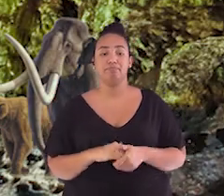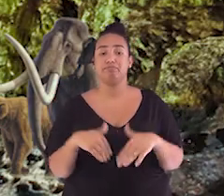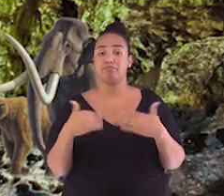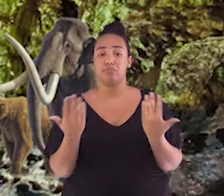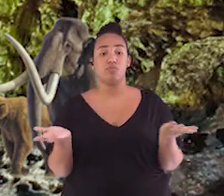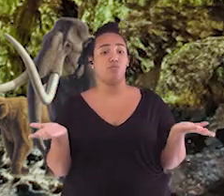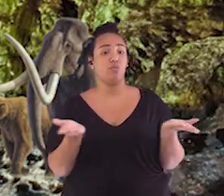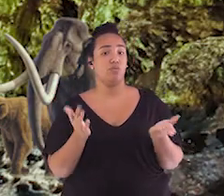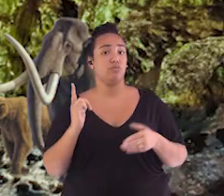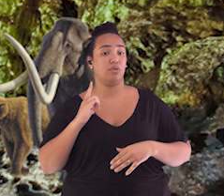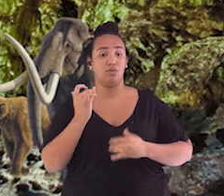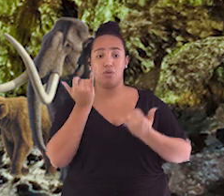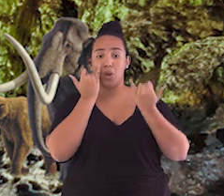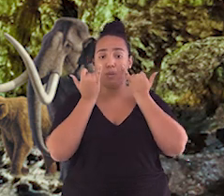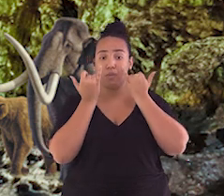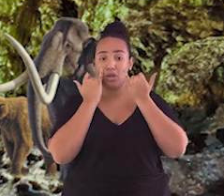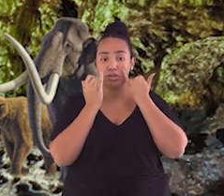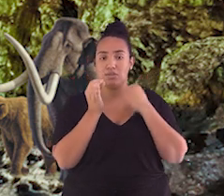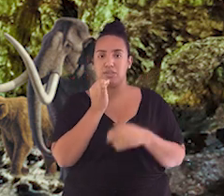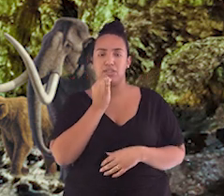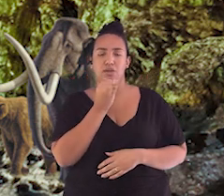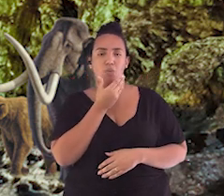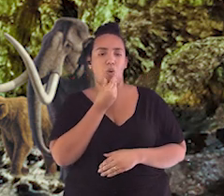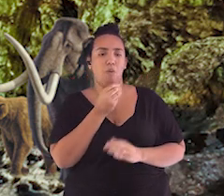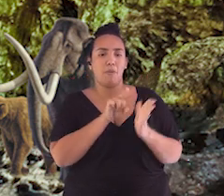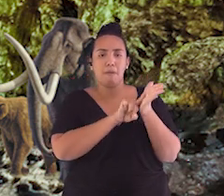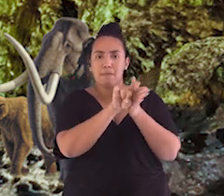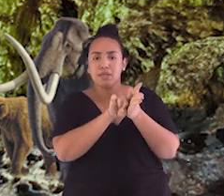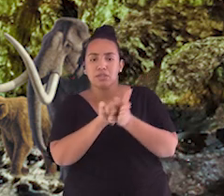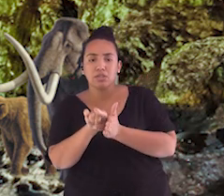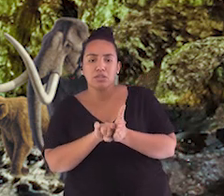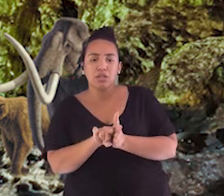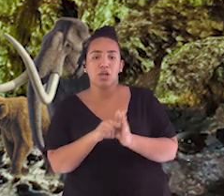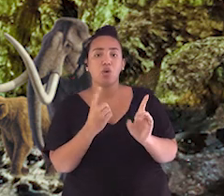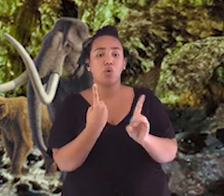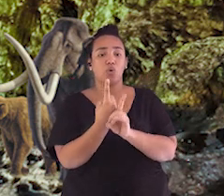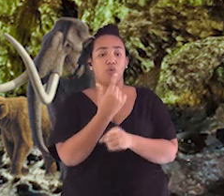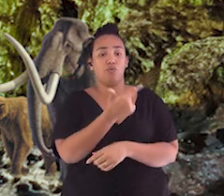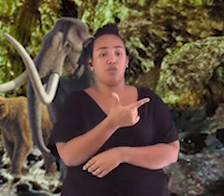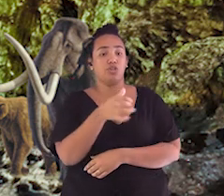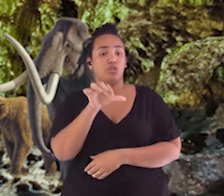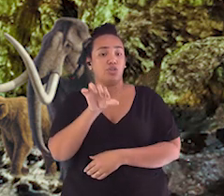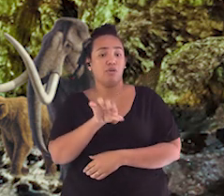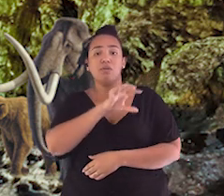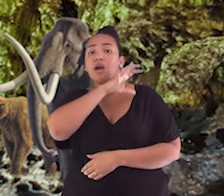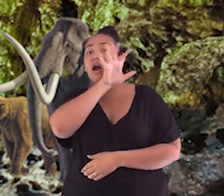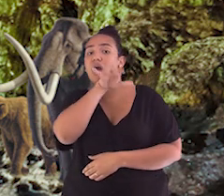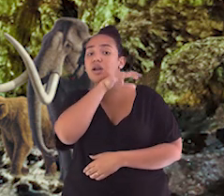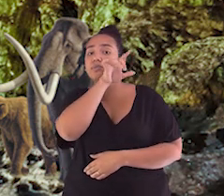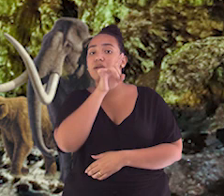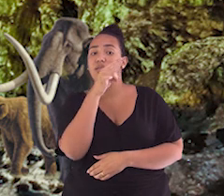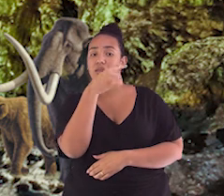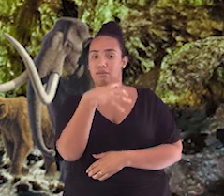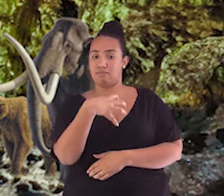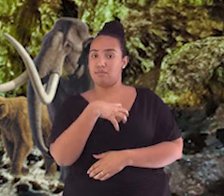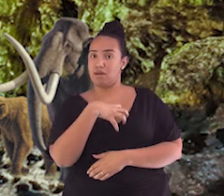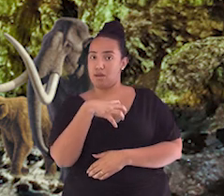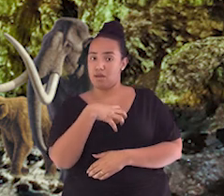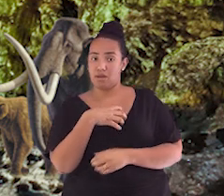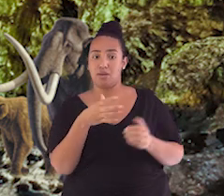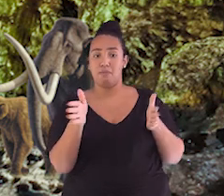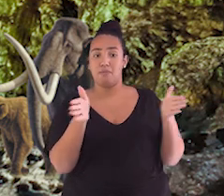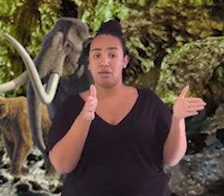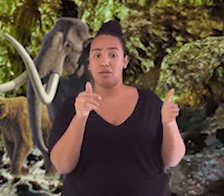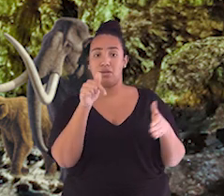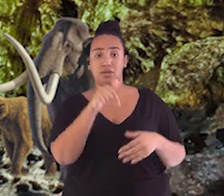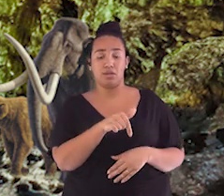uma notícia de que geólogos descobriram fósseis de 29 animais em cavernas na Bahia. Eles são todos do Pleistoceno